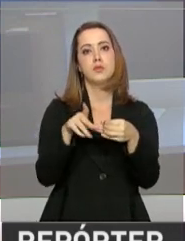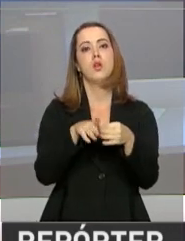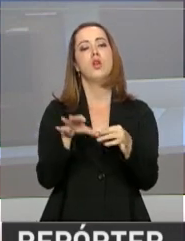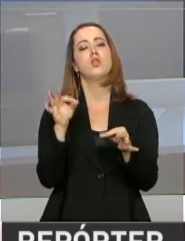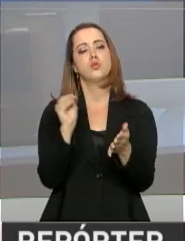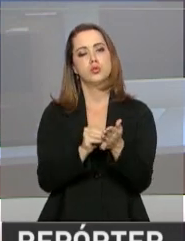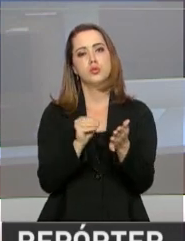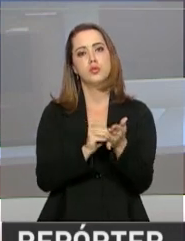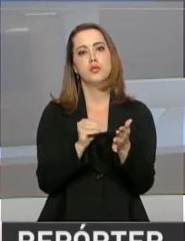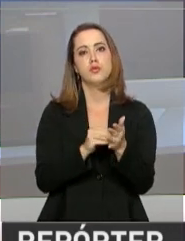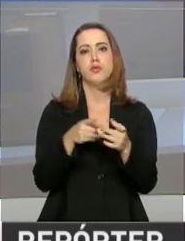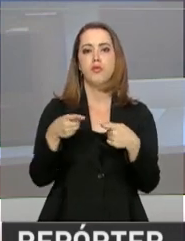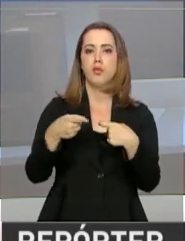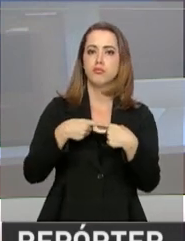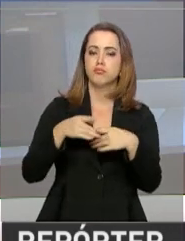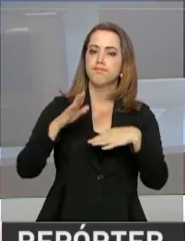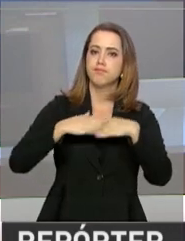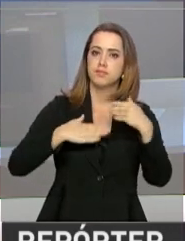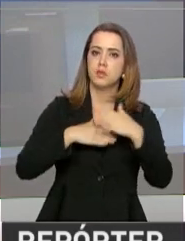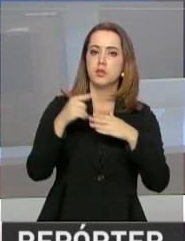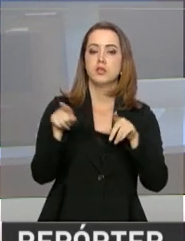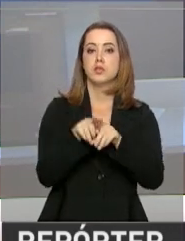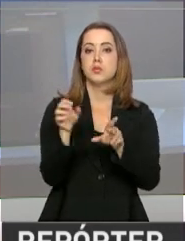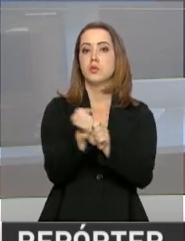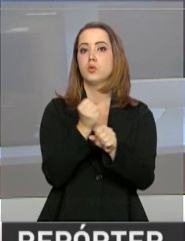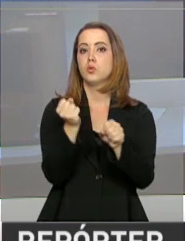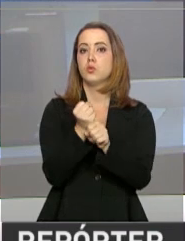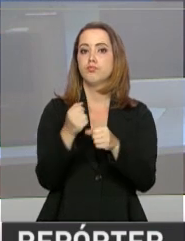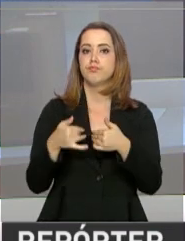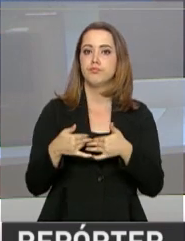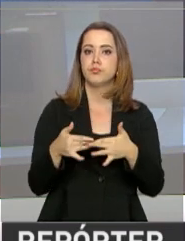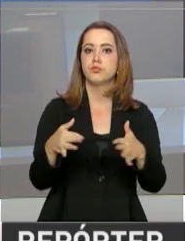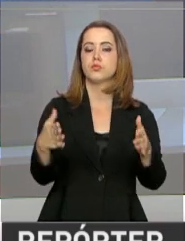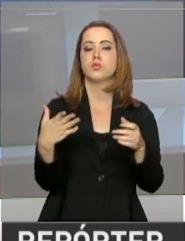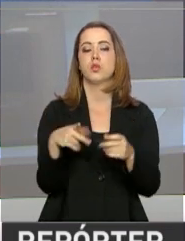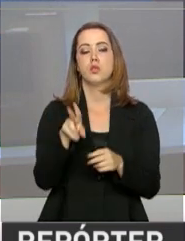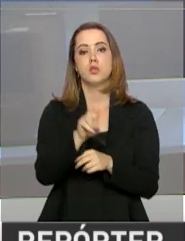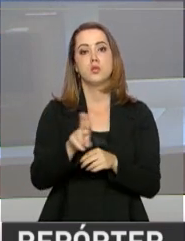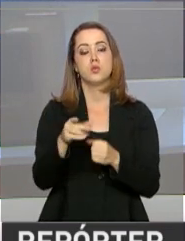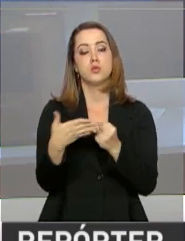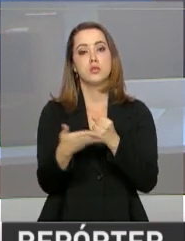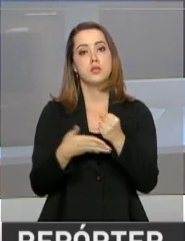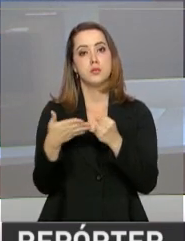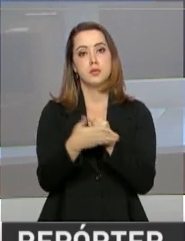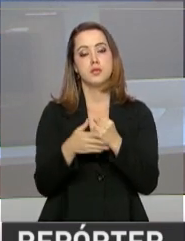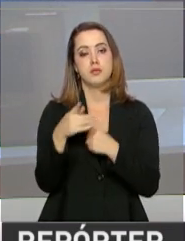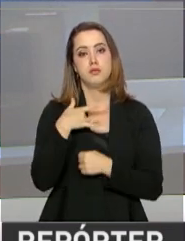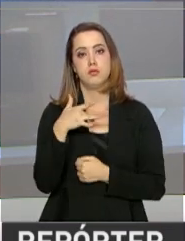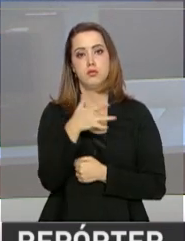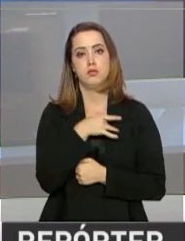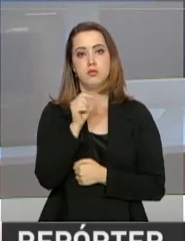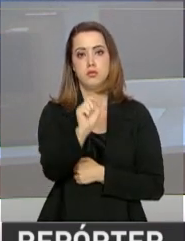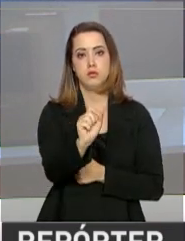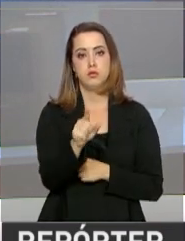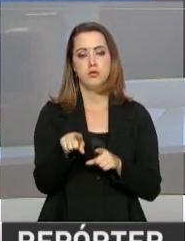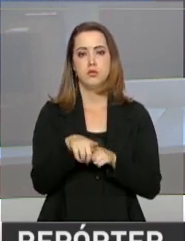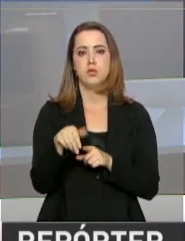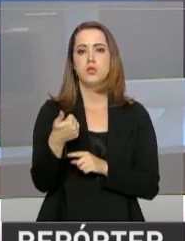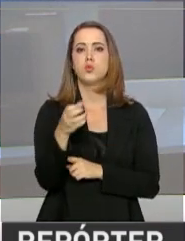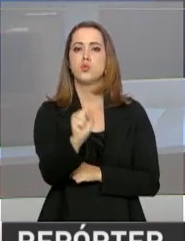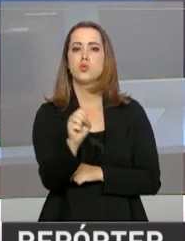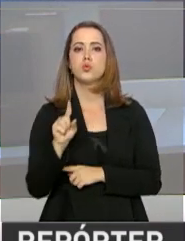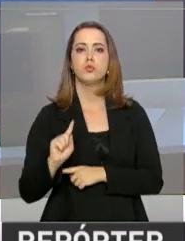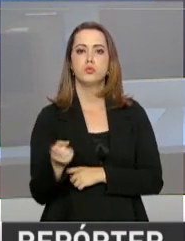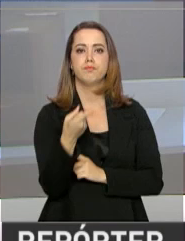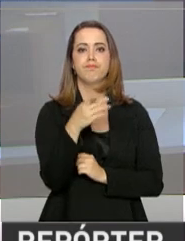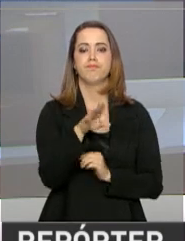prevê a construção e ampliação das unidades básicas de saúde atualmente o programa conta com mais de 18.000 profissionais e cobre